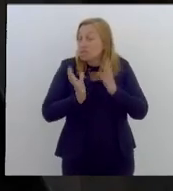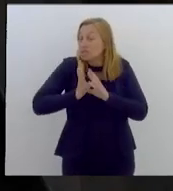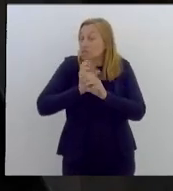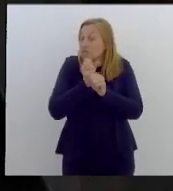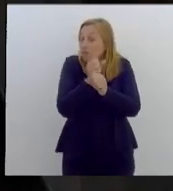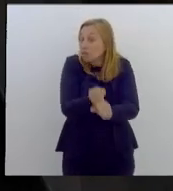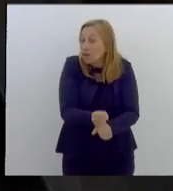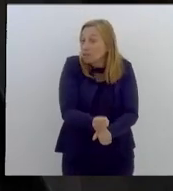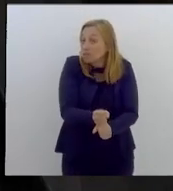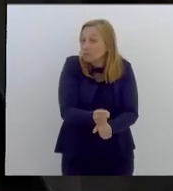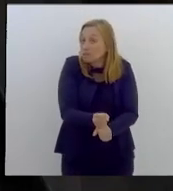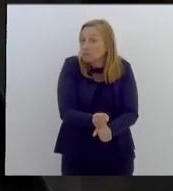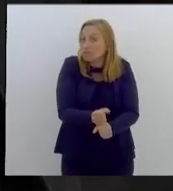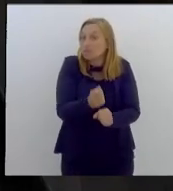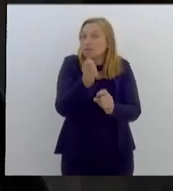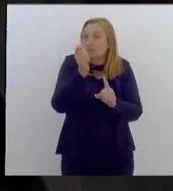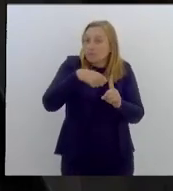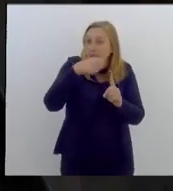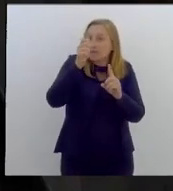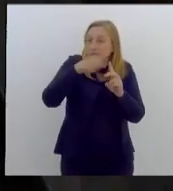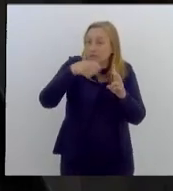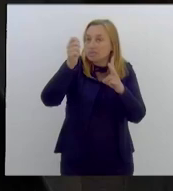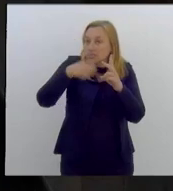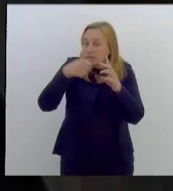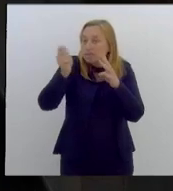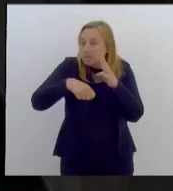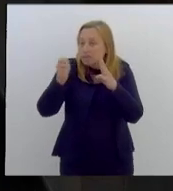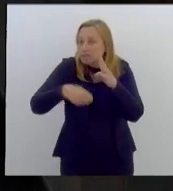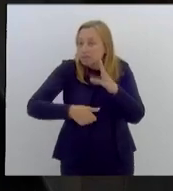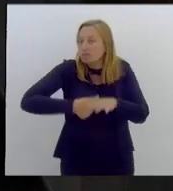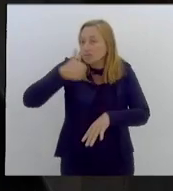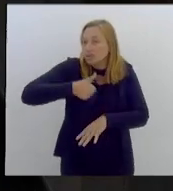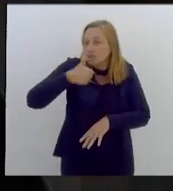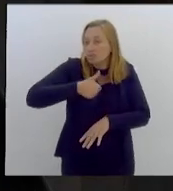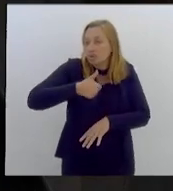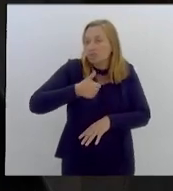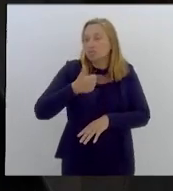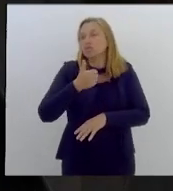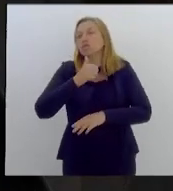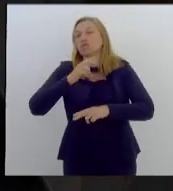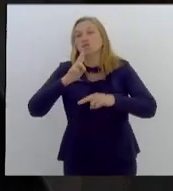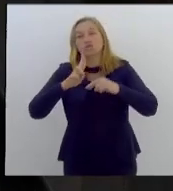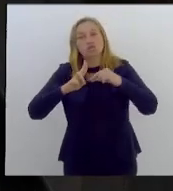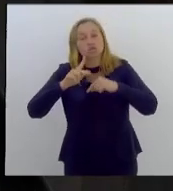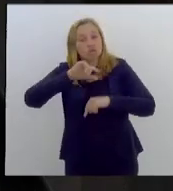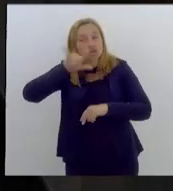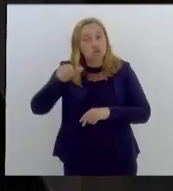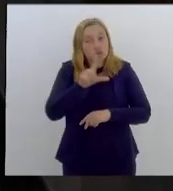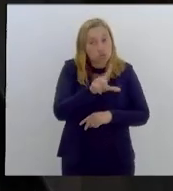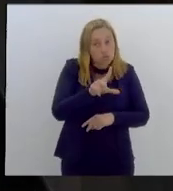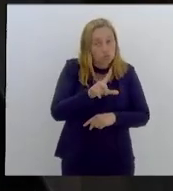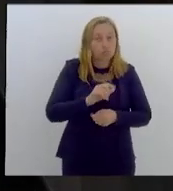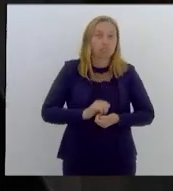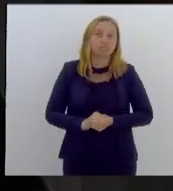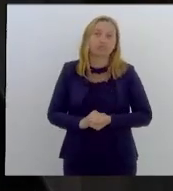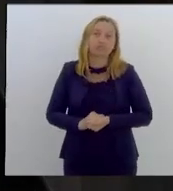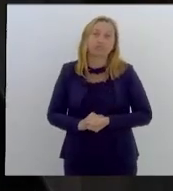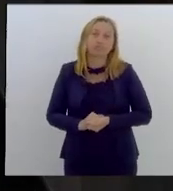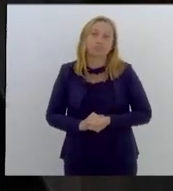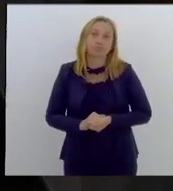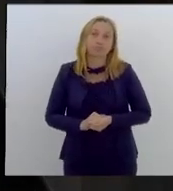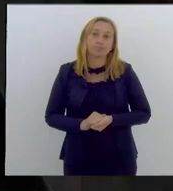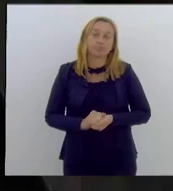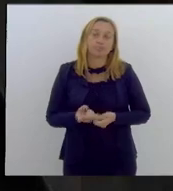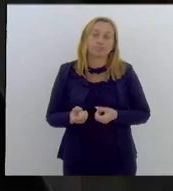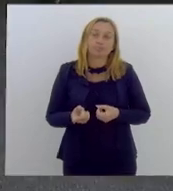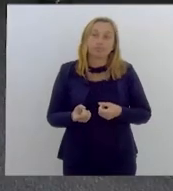calculadas mensalmente a partir de 1º de julho. E, quiçá, porque ele estaria